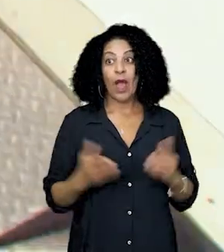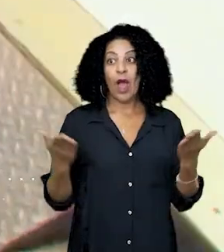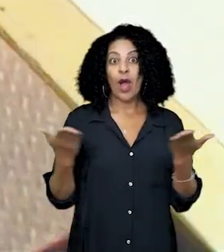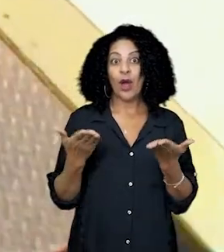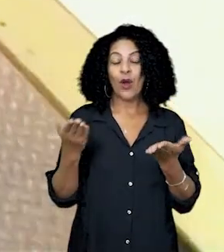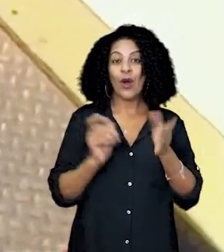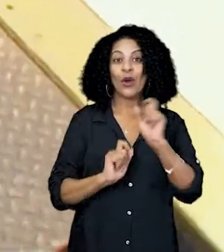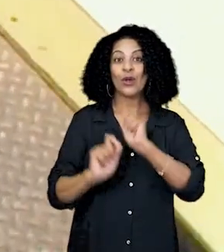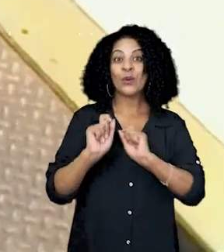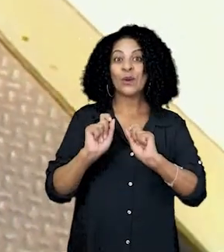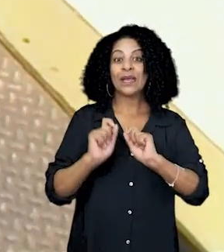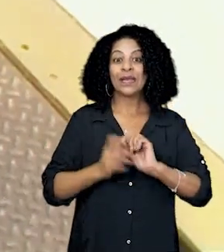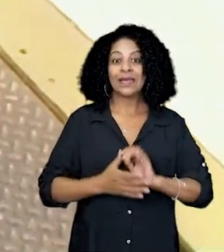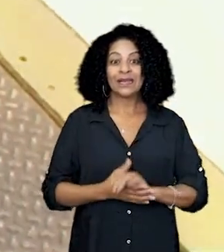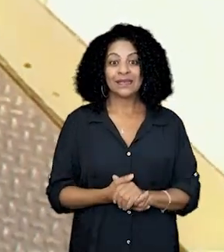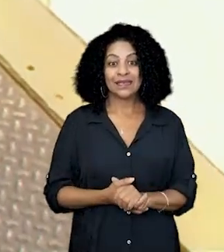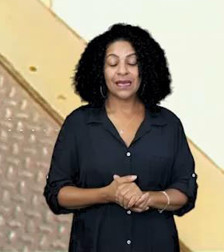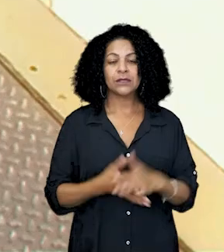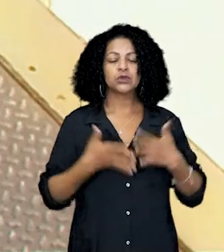Esse é o momento de